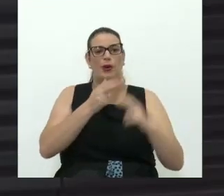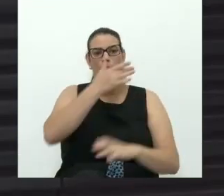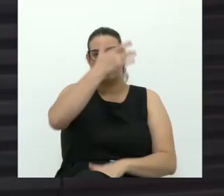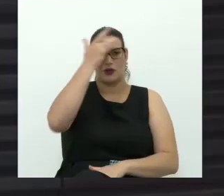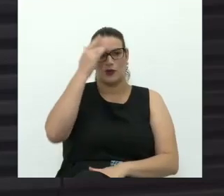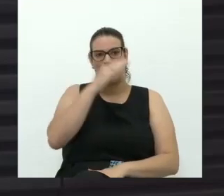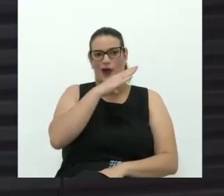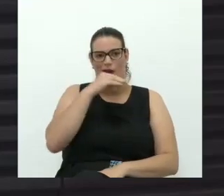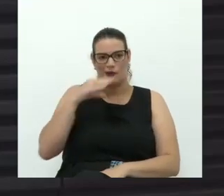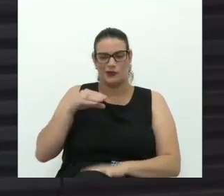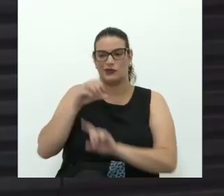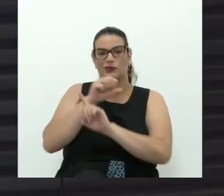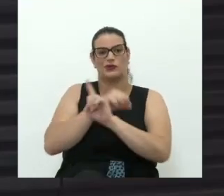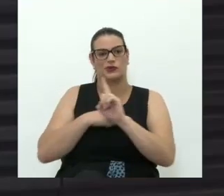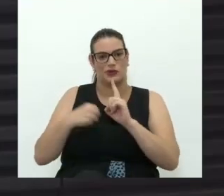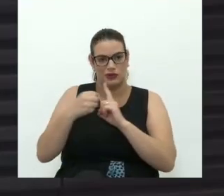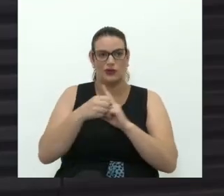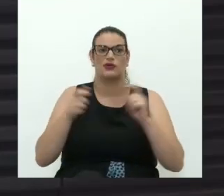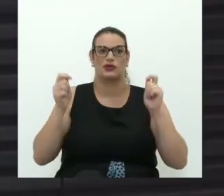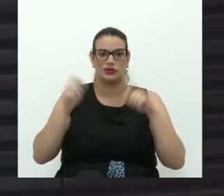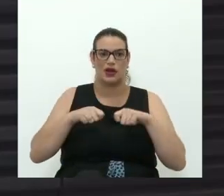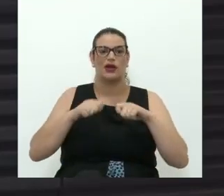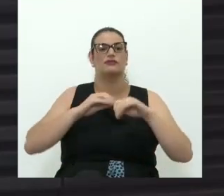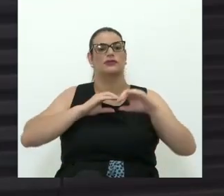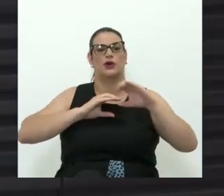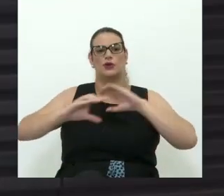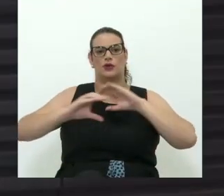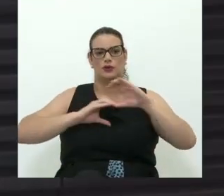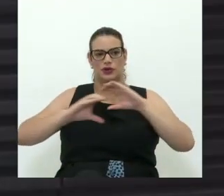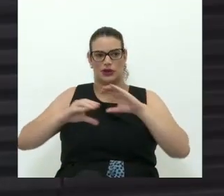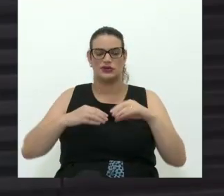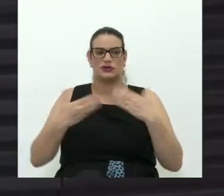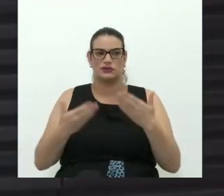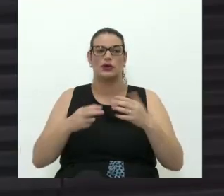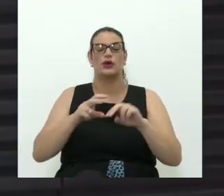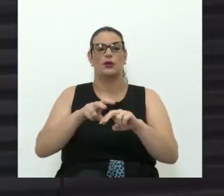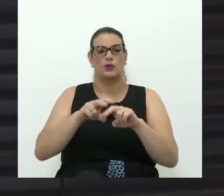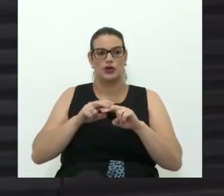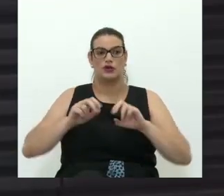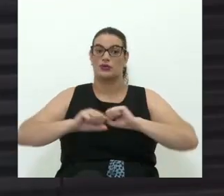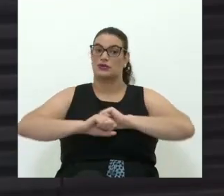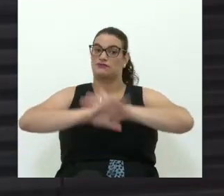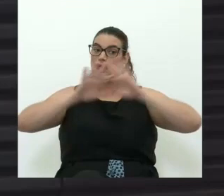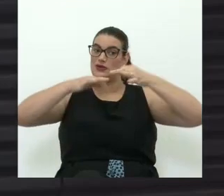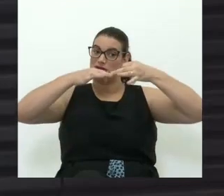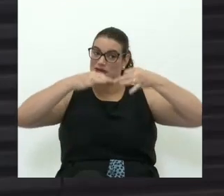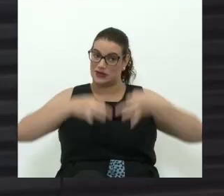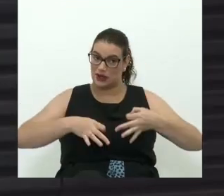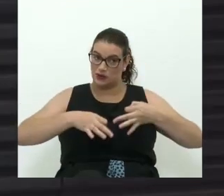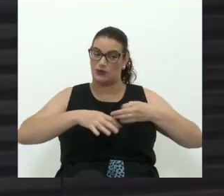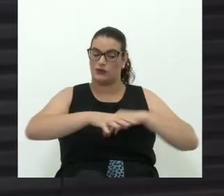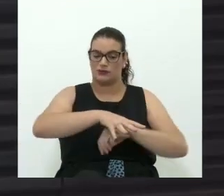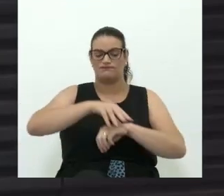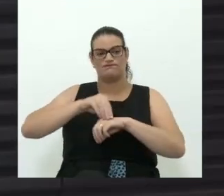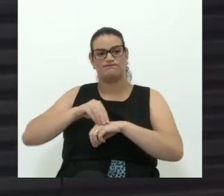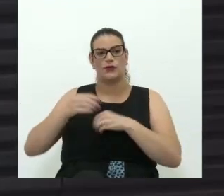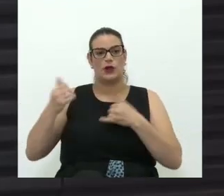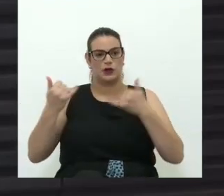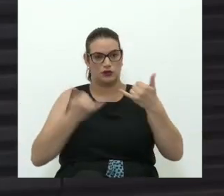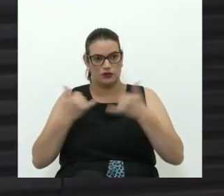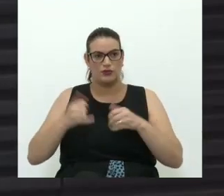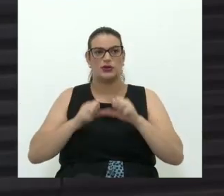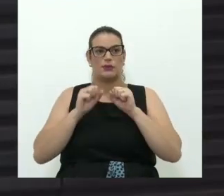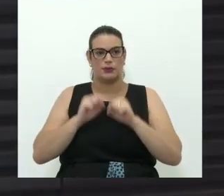vivem numa sociedade que tem a capacidade de diálogo para isso a gente precisa da Transparência para se nutrir de informações e poder